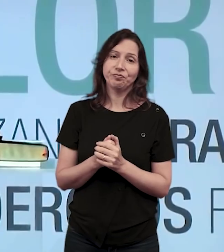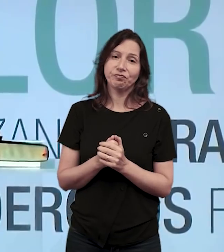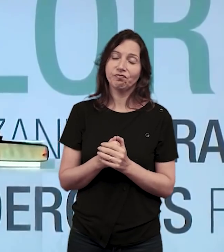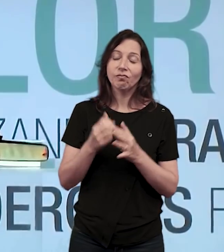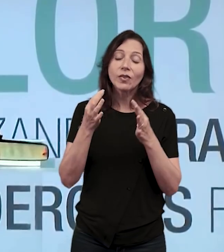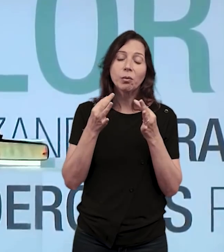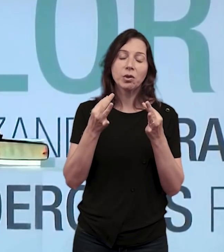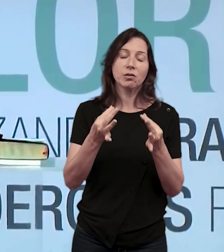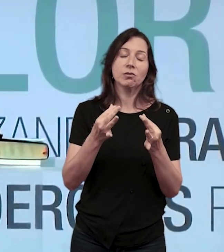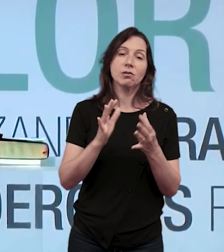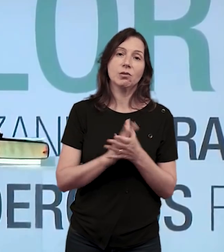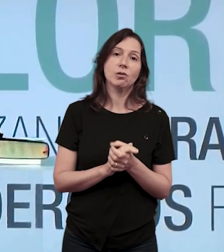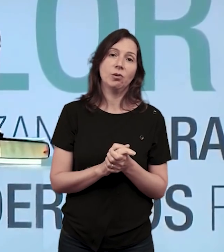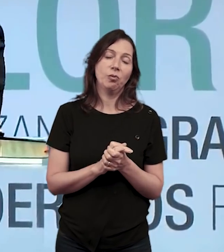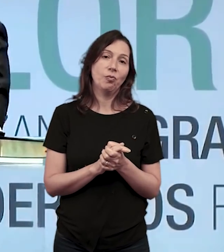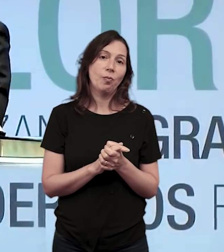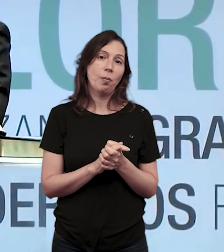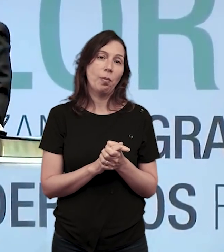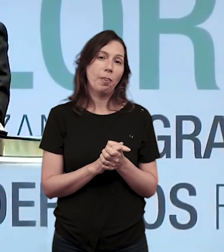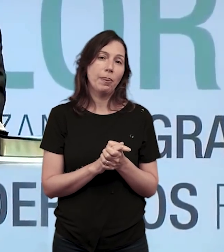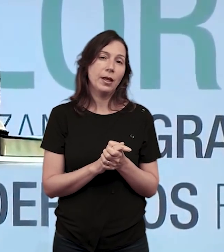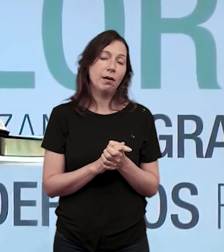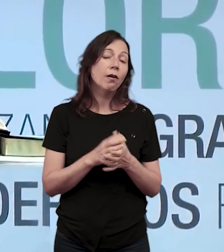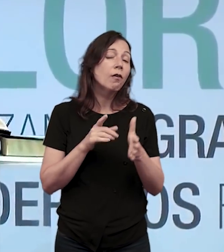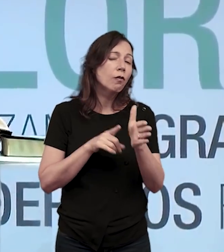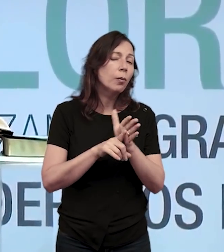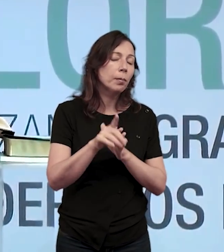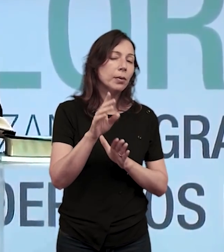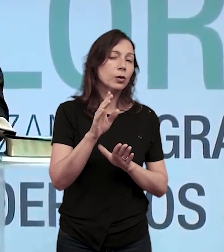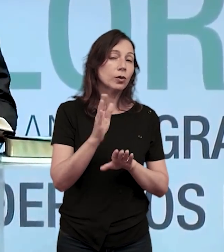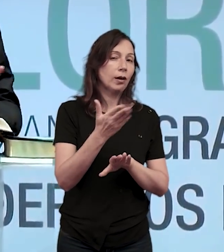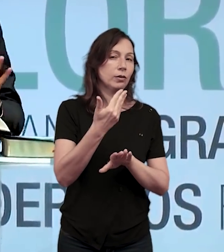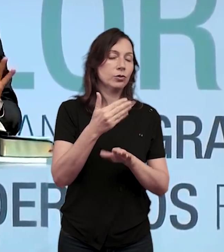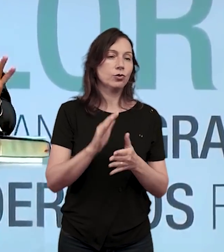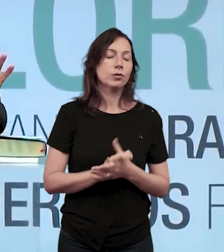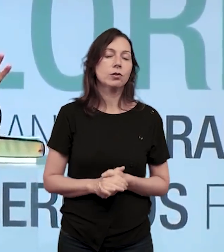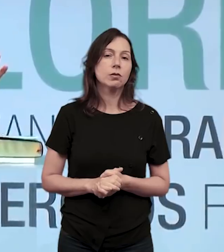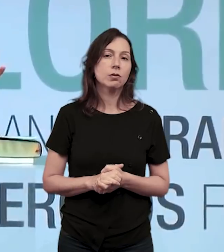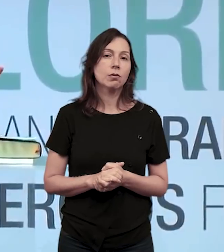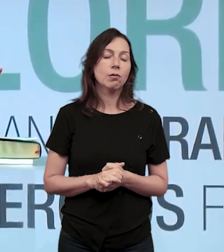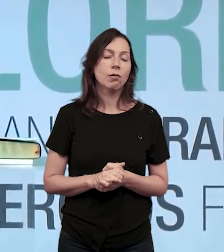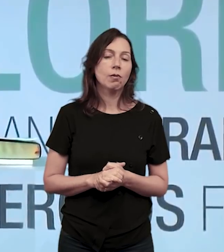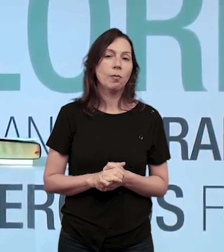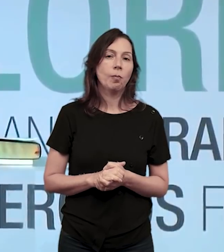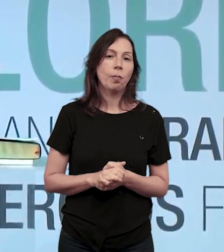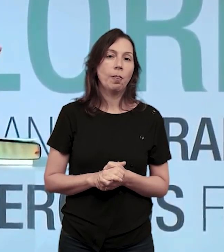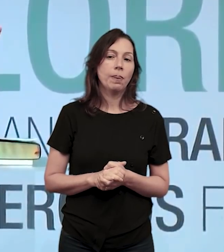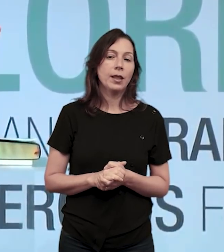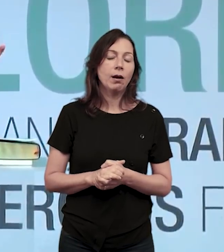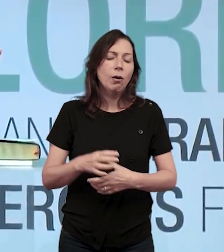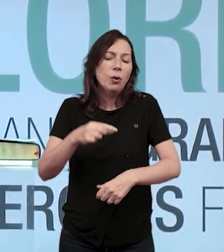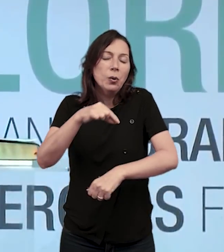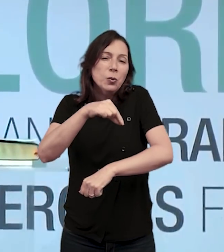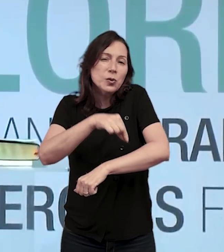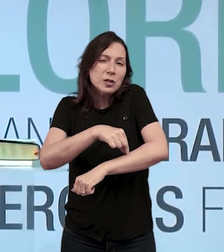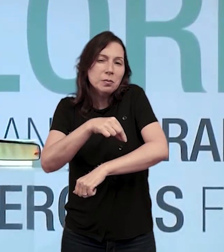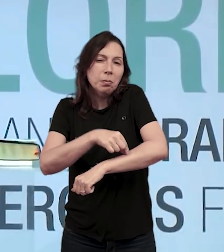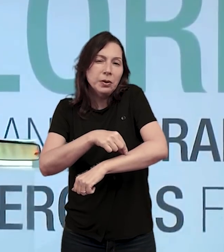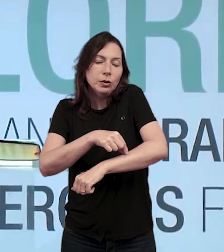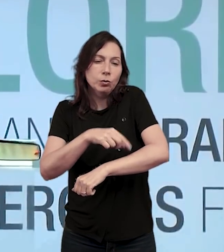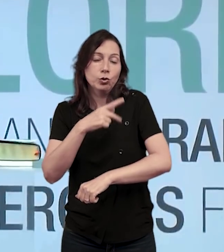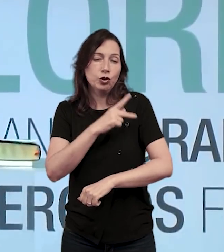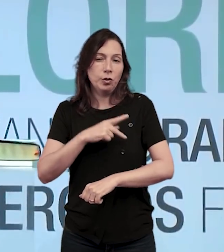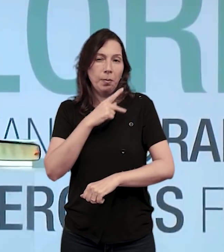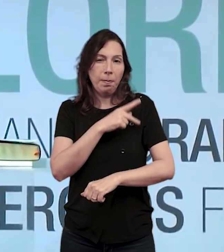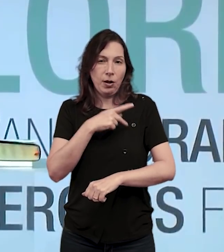Prestem bem atenção. Deixa eu lhes fazer uma pergunta preliminar para explicar melhor aqui. Espinho na carne de